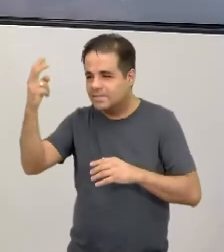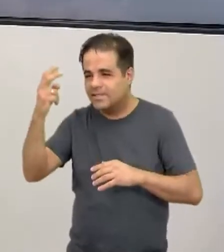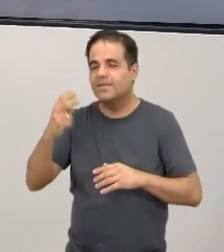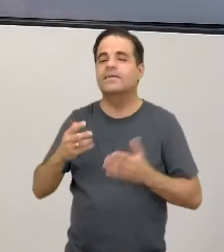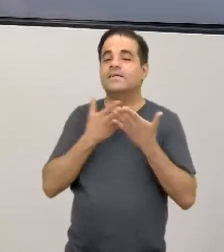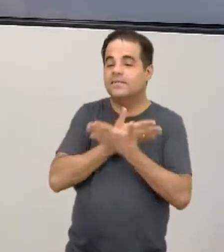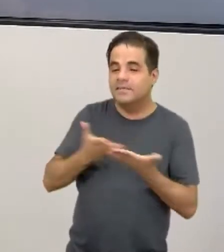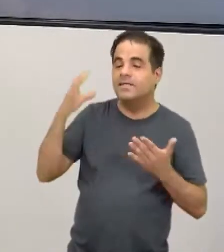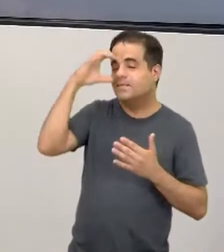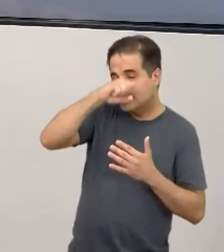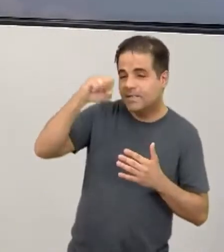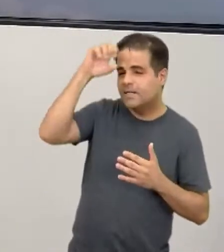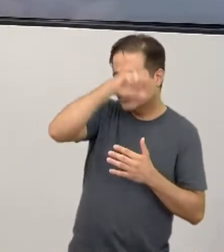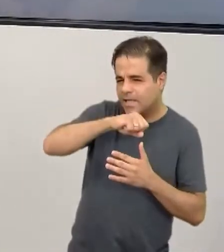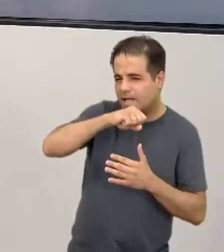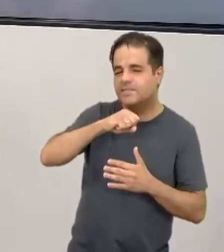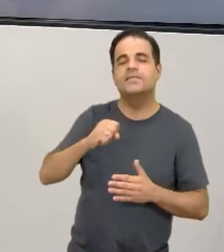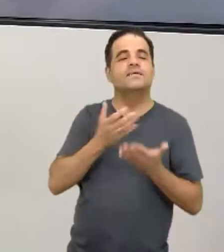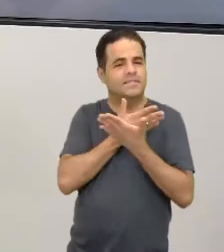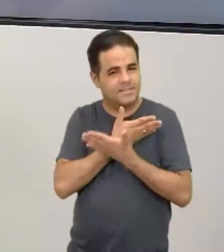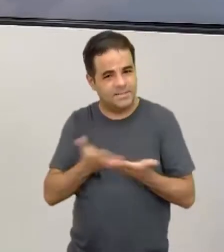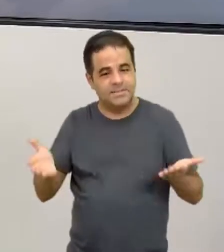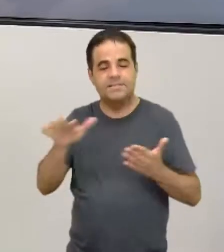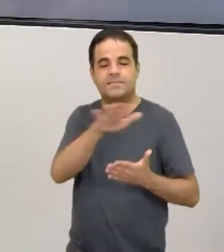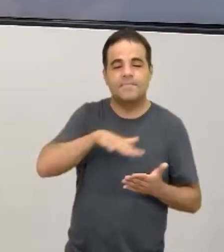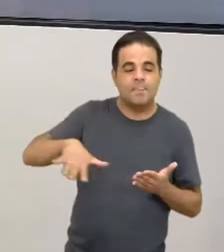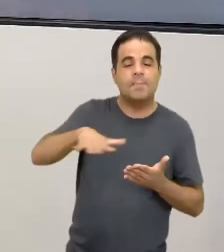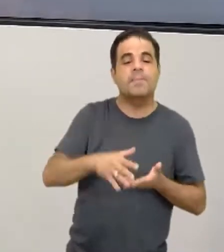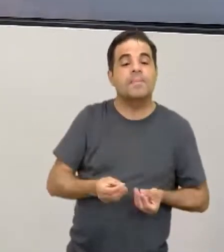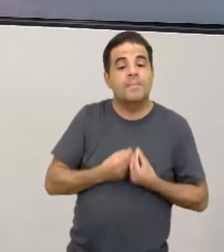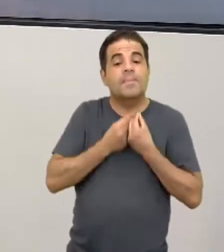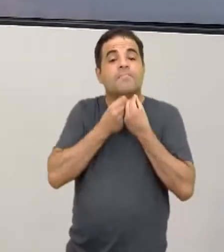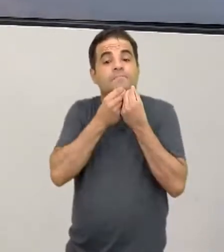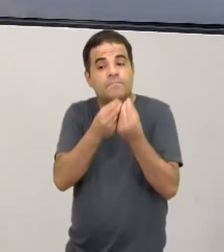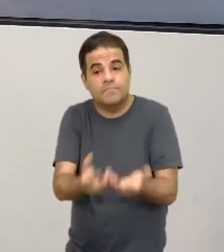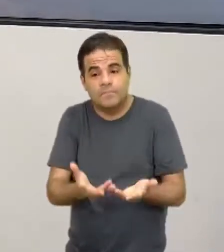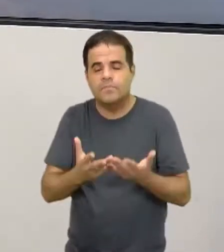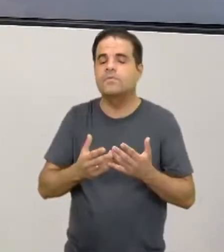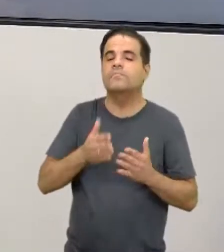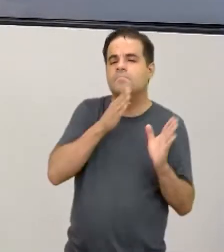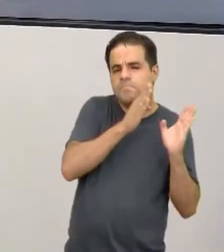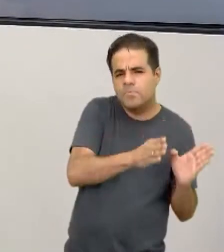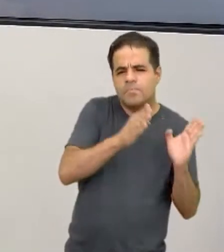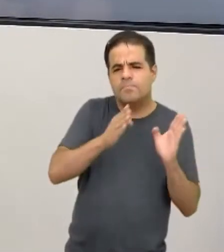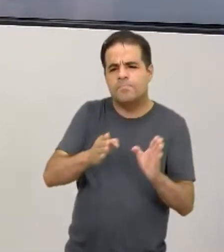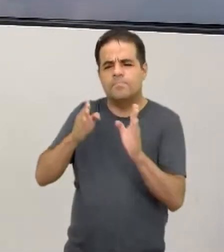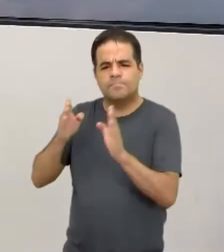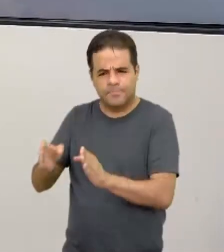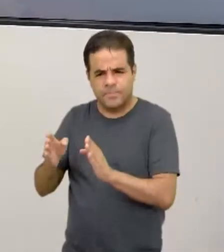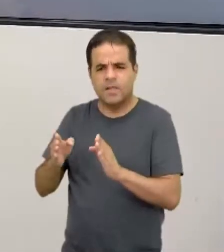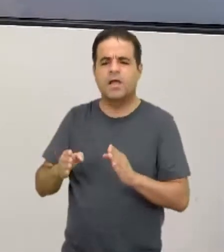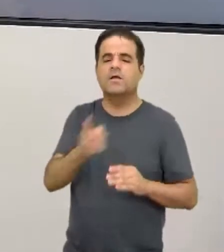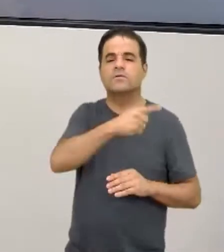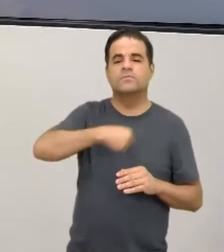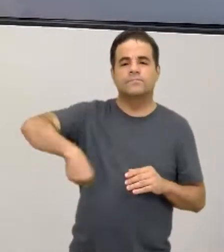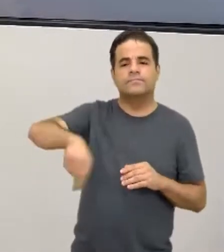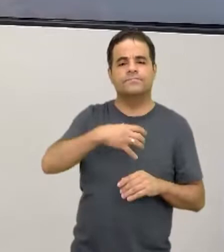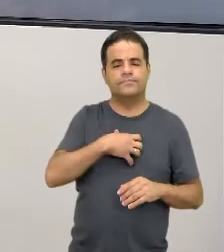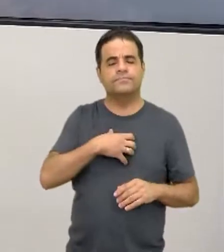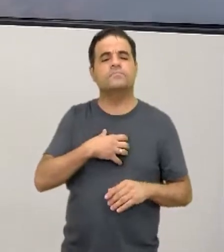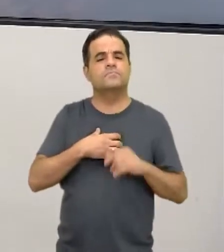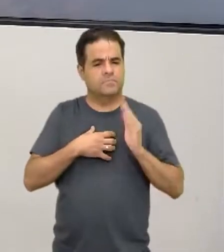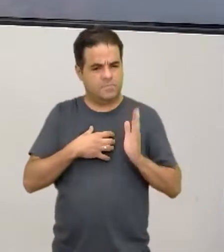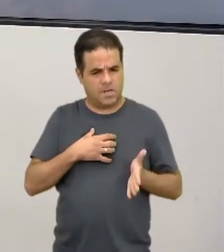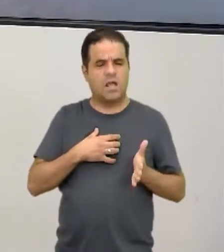da aprendizagem. Então, a gente vai passar um pouquinho, né, por essas etapas. E aí, né, gente, isso já é